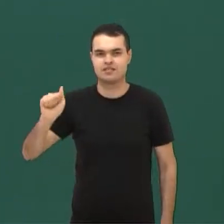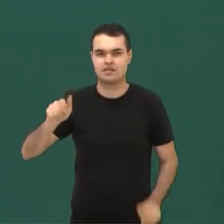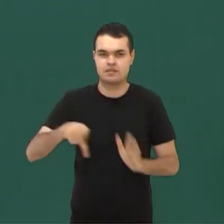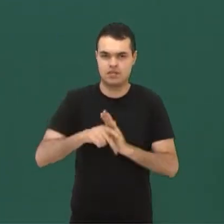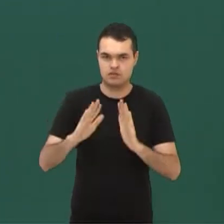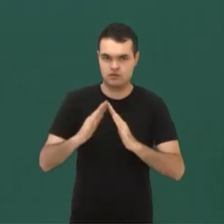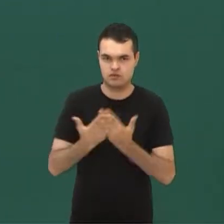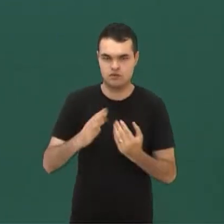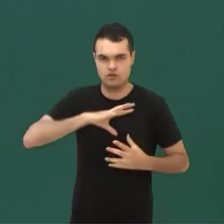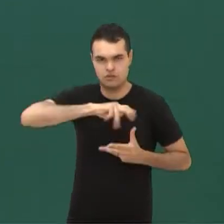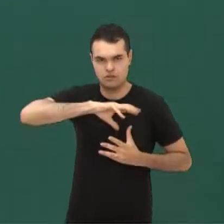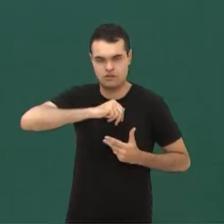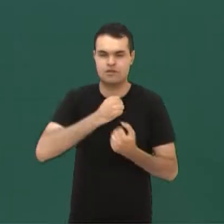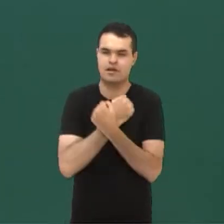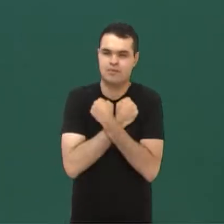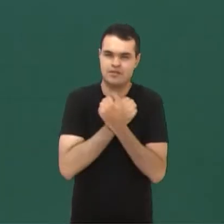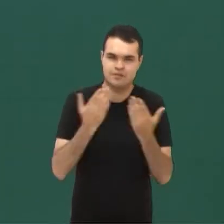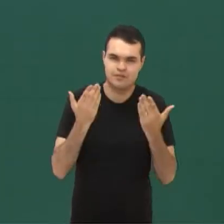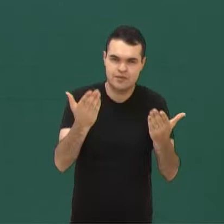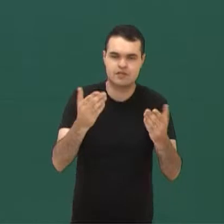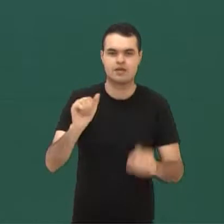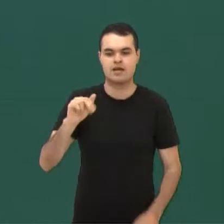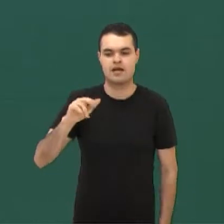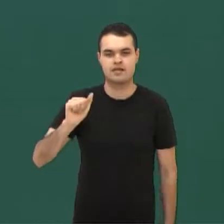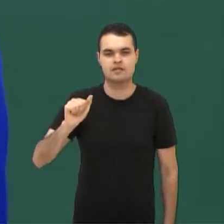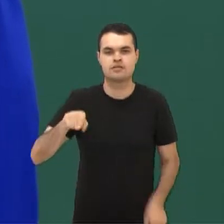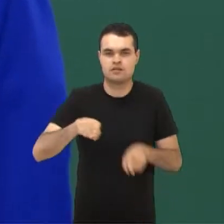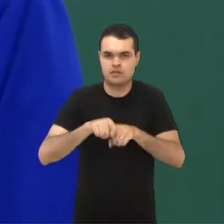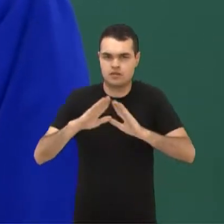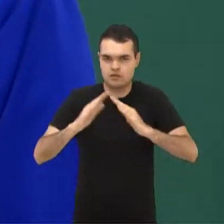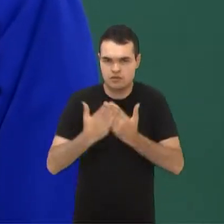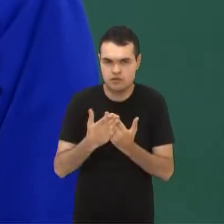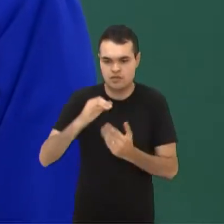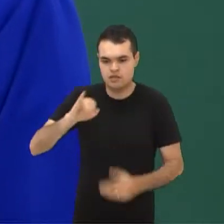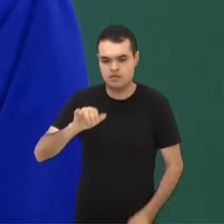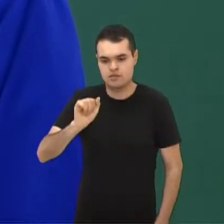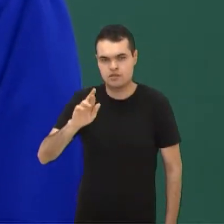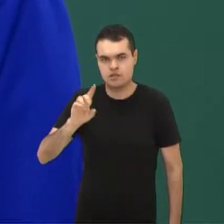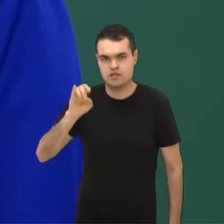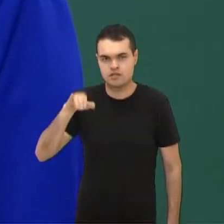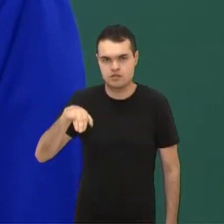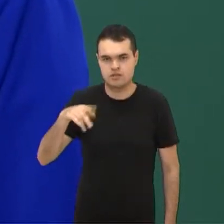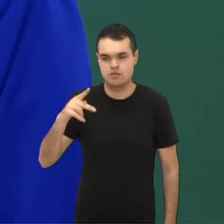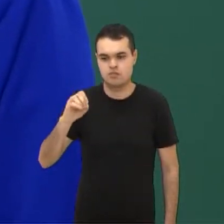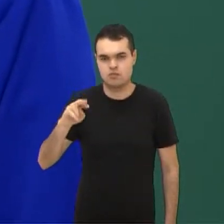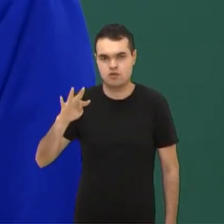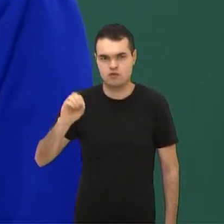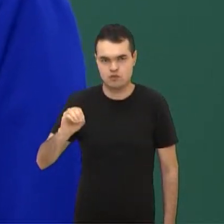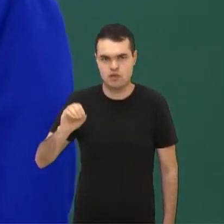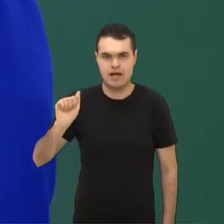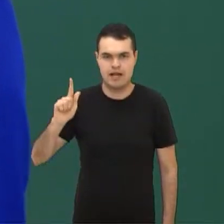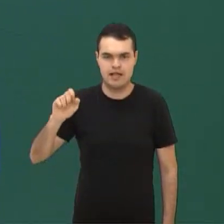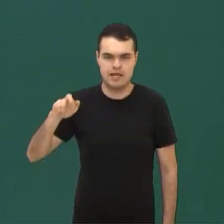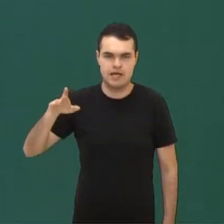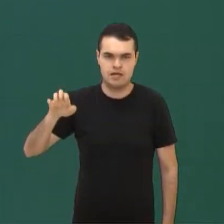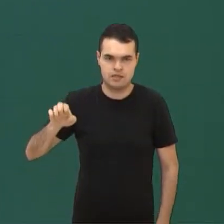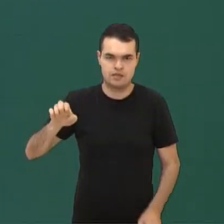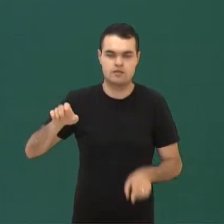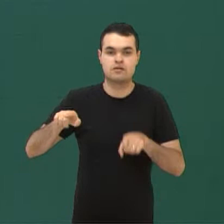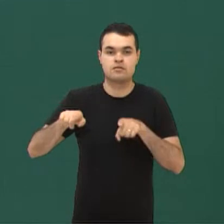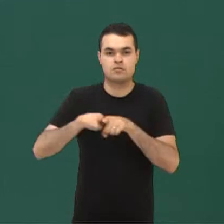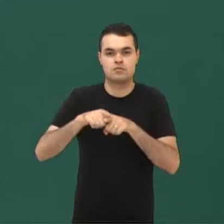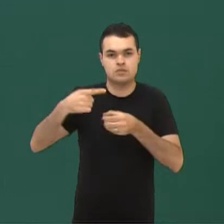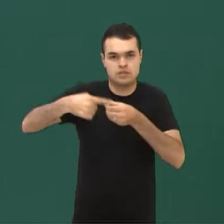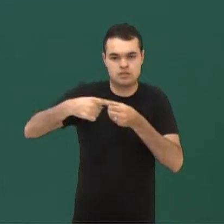um abraço para mim, amo vocês. A Ana Beatriz, do Colégio Estadual Jardim Porto Alegre de Toledo, a Núbia